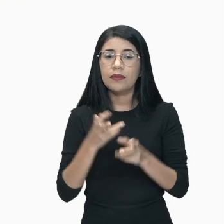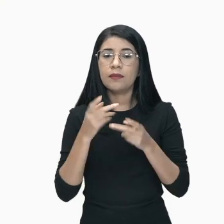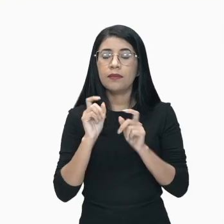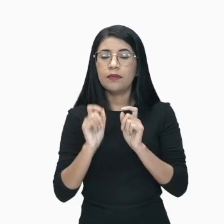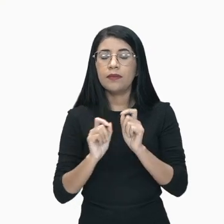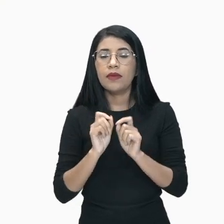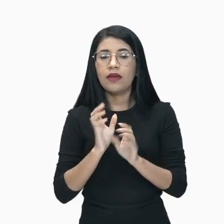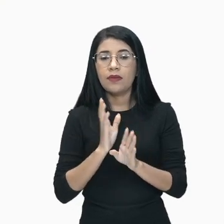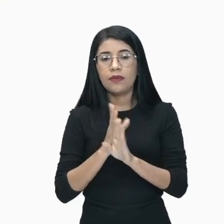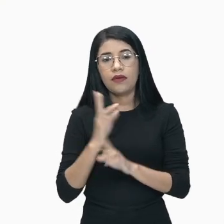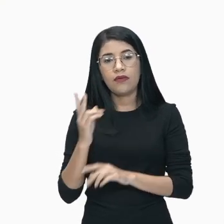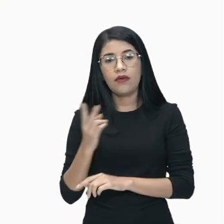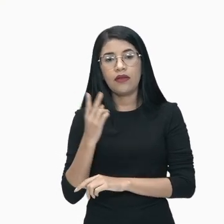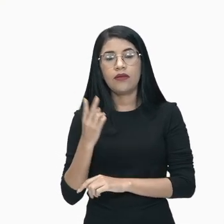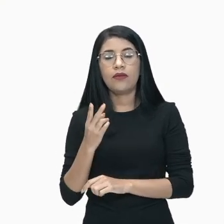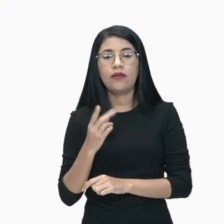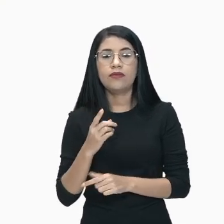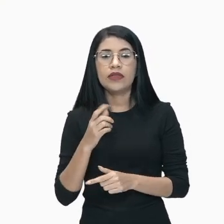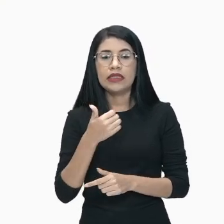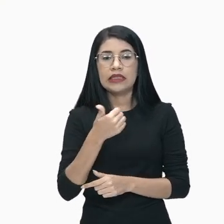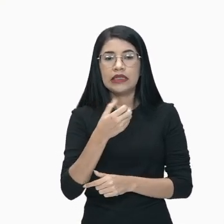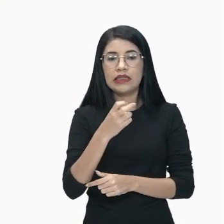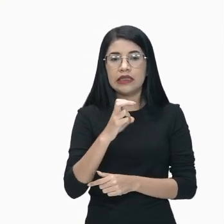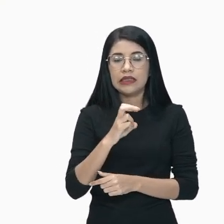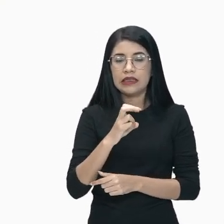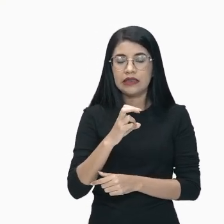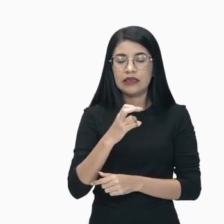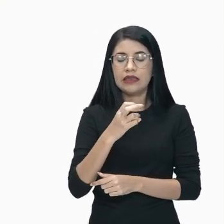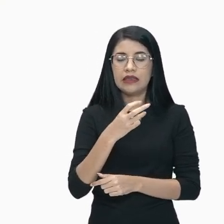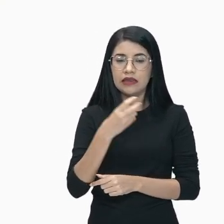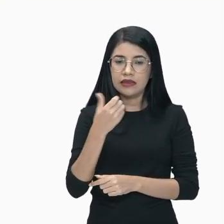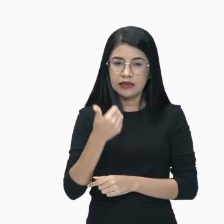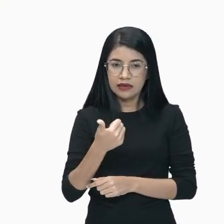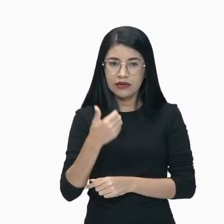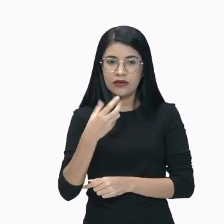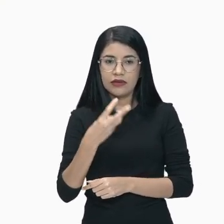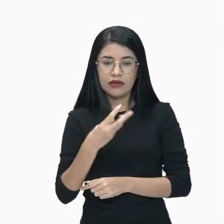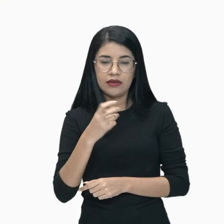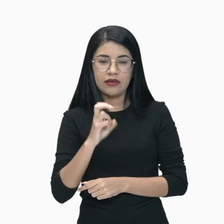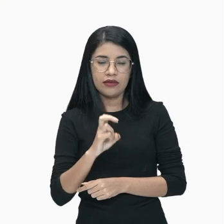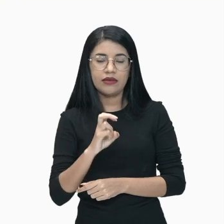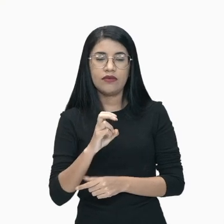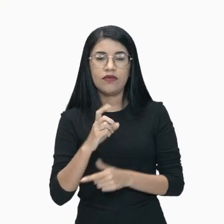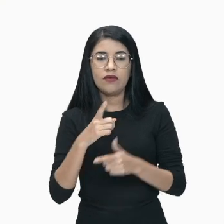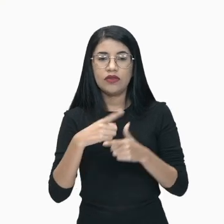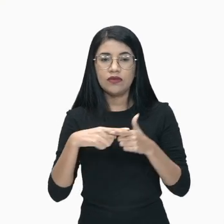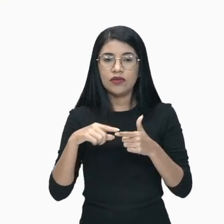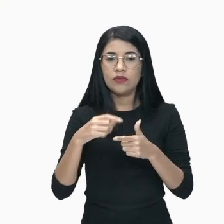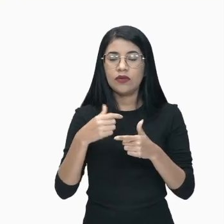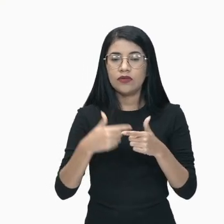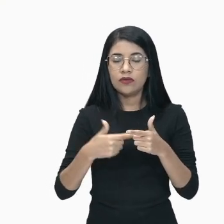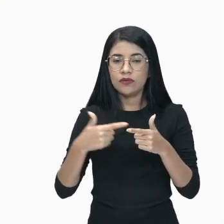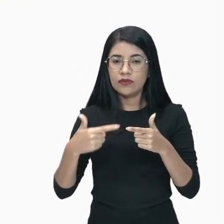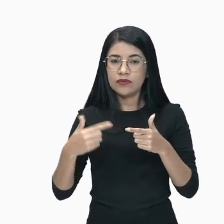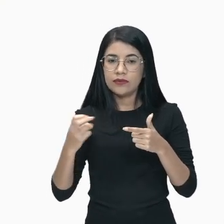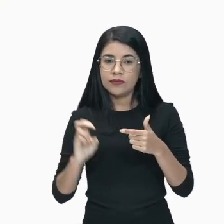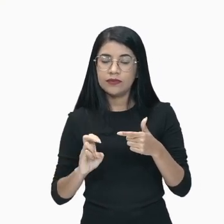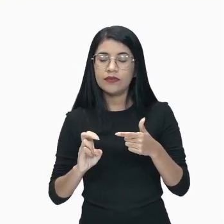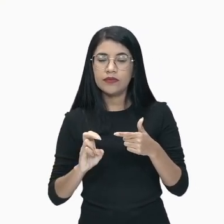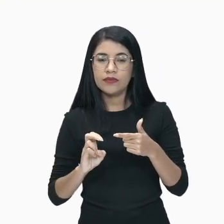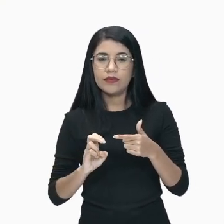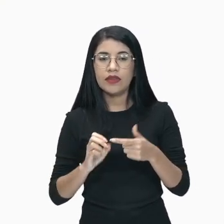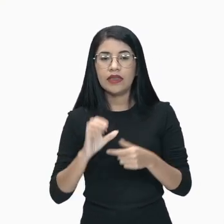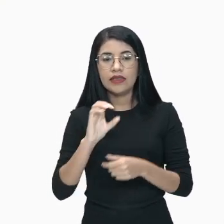135 dividido por 225 é 0,6. E quando eu divido 10 a menos 2 por 10 a